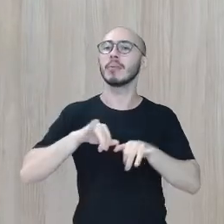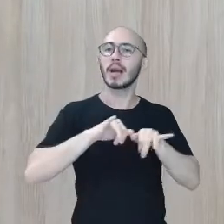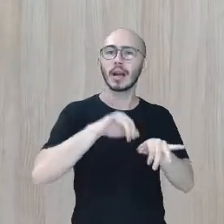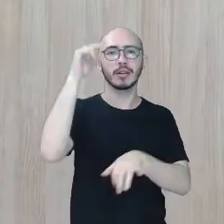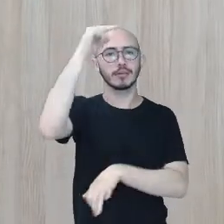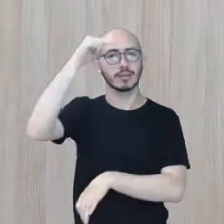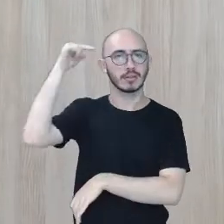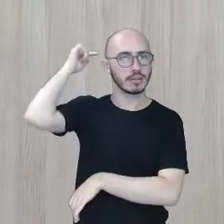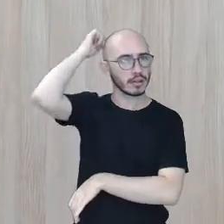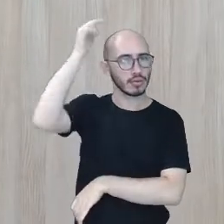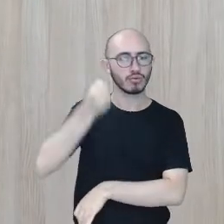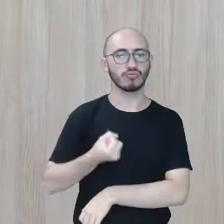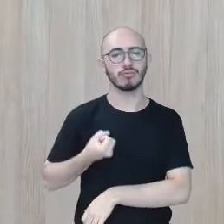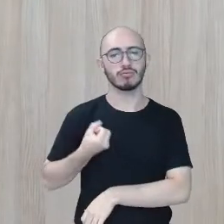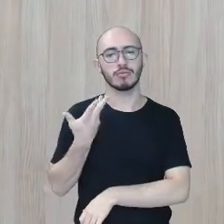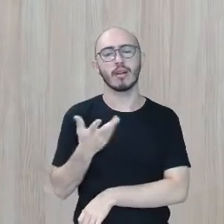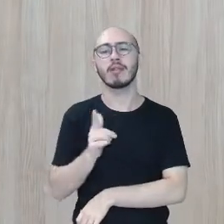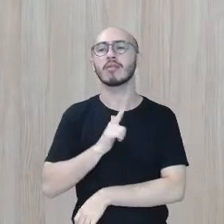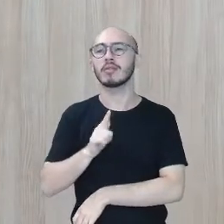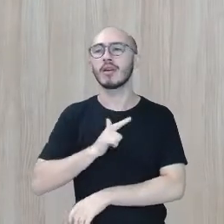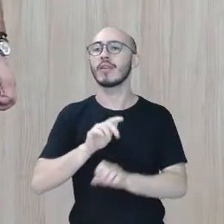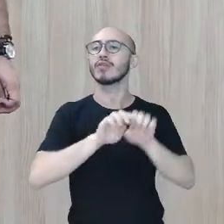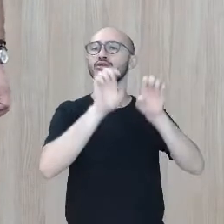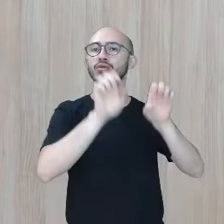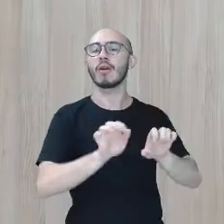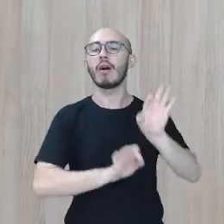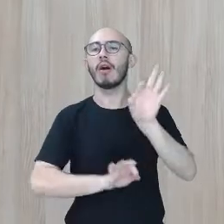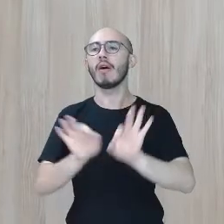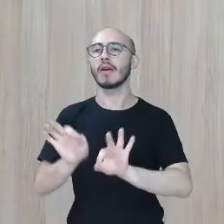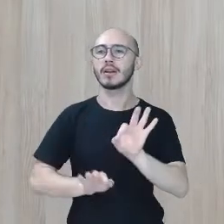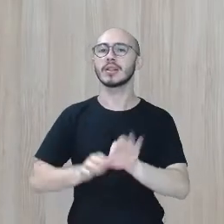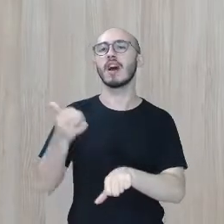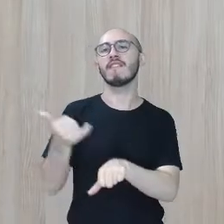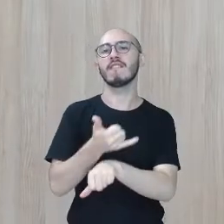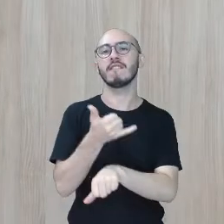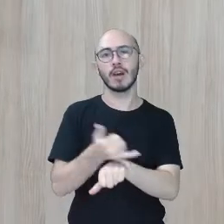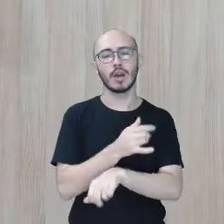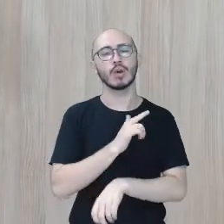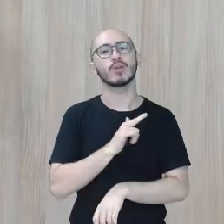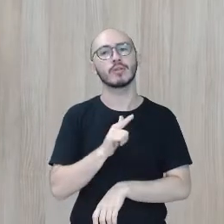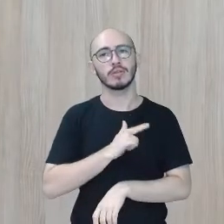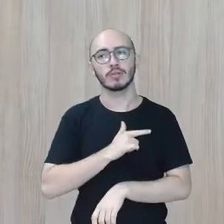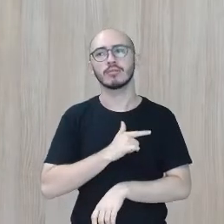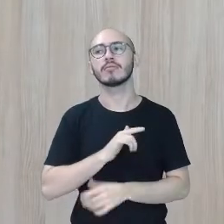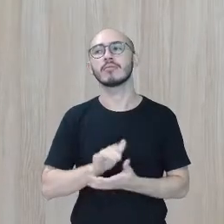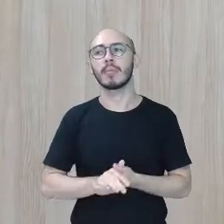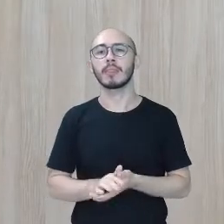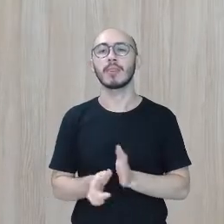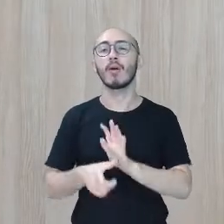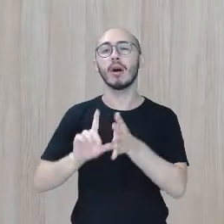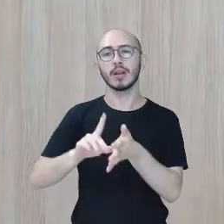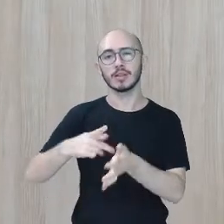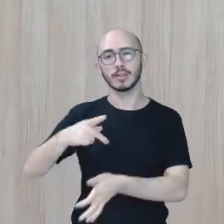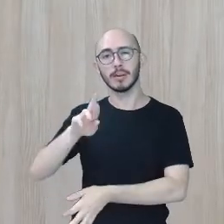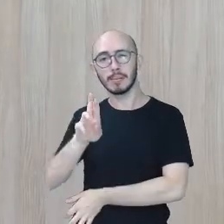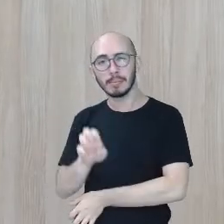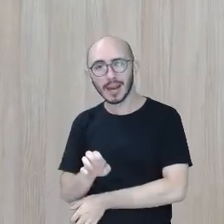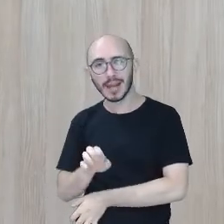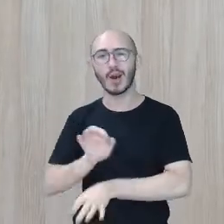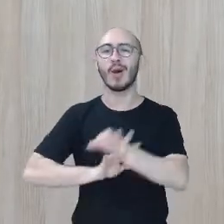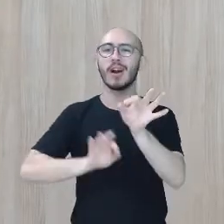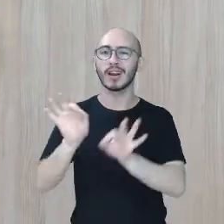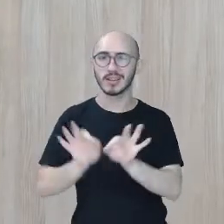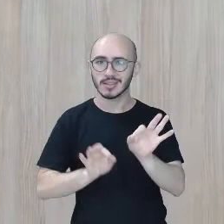ele teve a sua estrutura organizada em ferro, né? Então, pré-moldado, então foi pré-organizado,